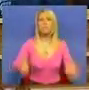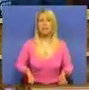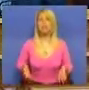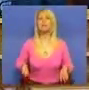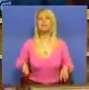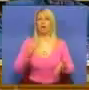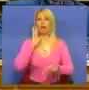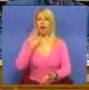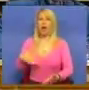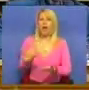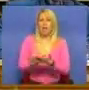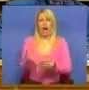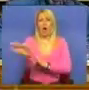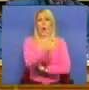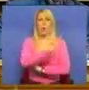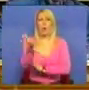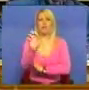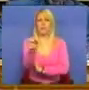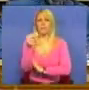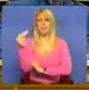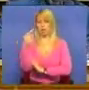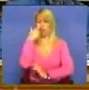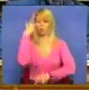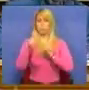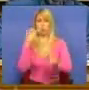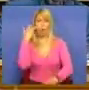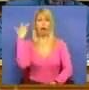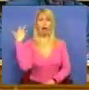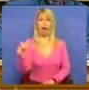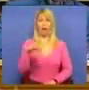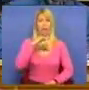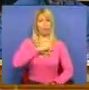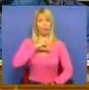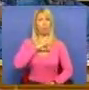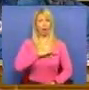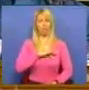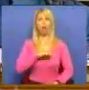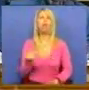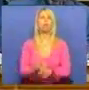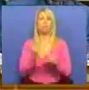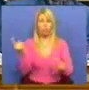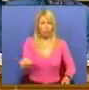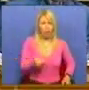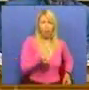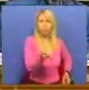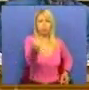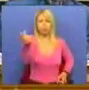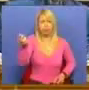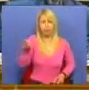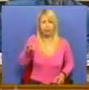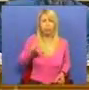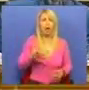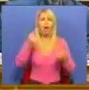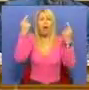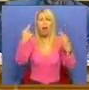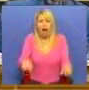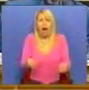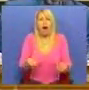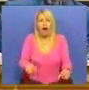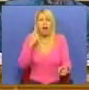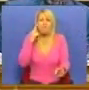aqueles 400 euros aos reformados, que muitos deles, centenas de milhares, vivem com 200